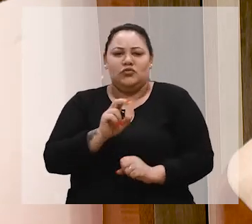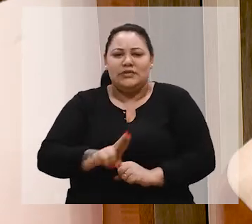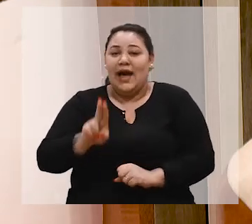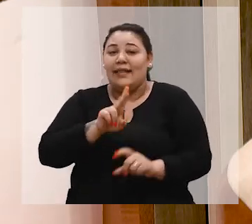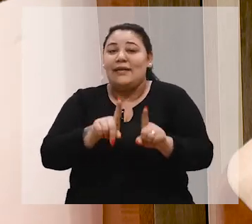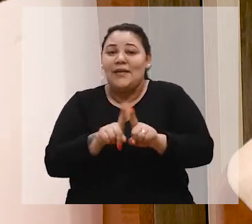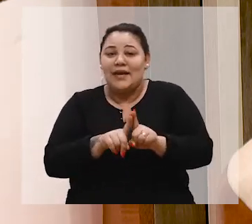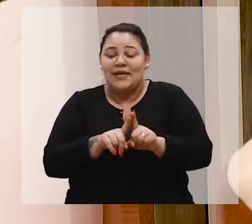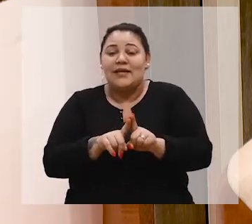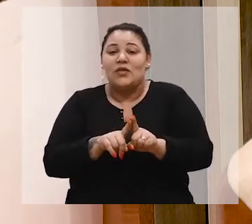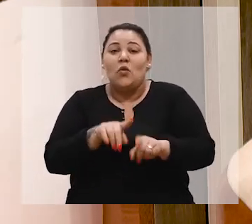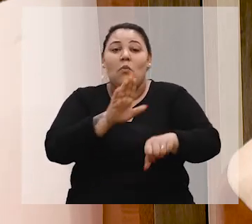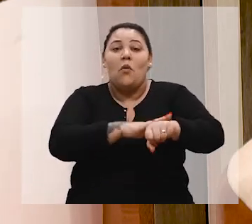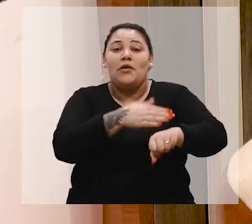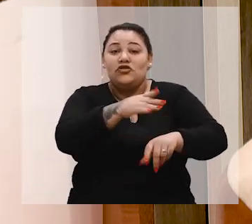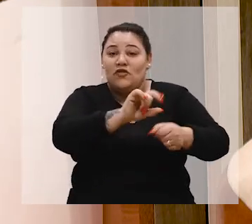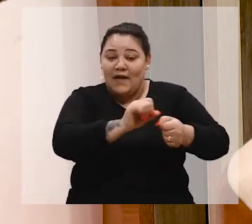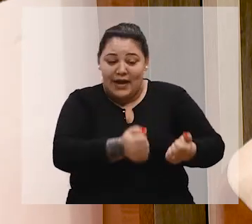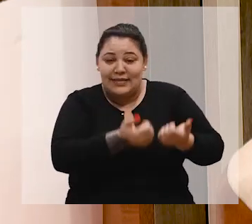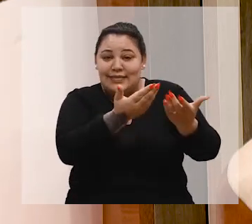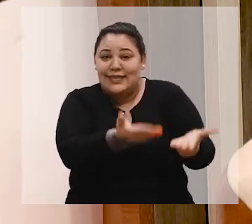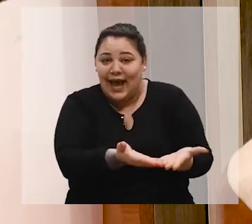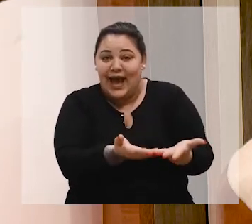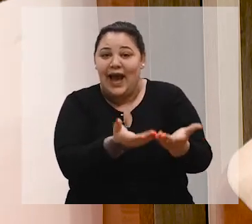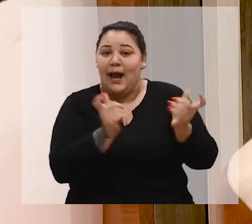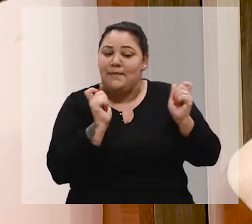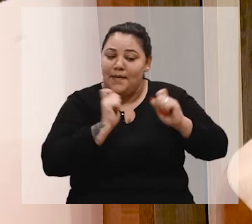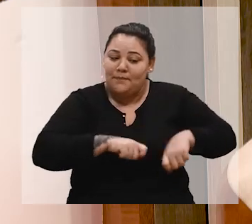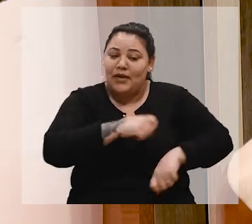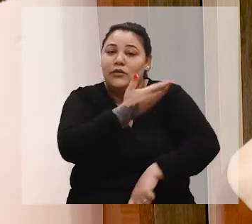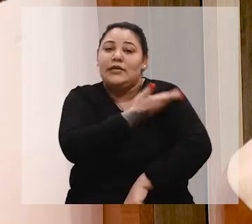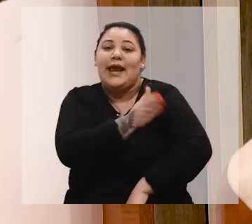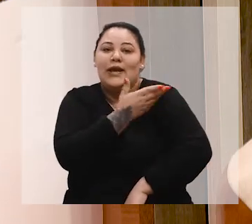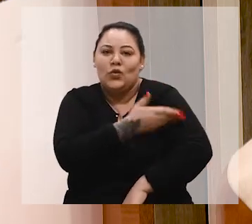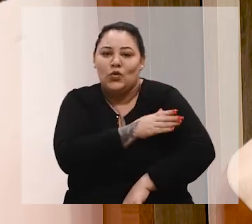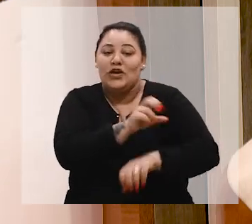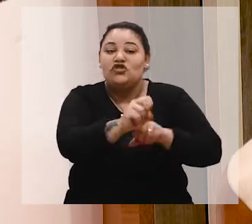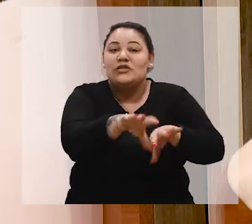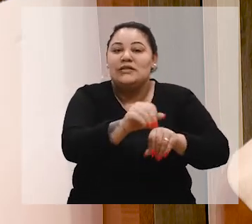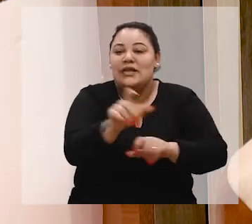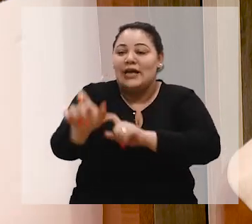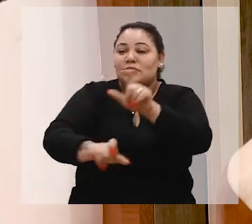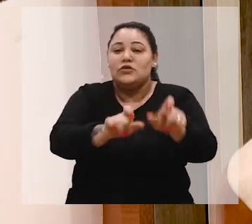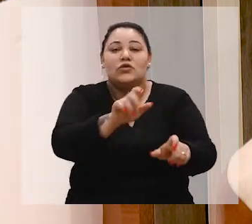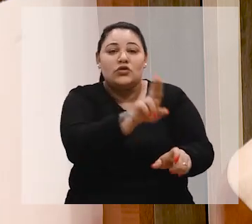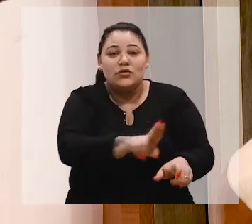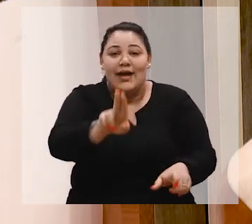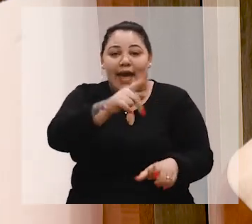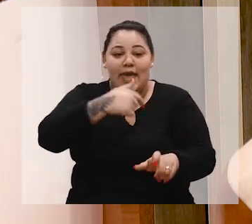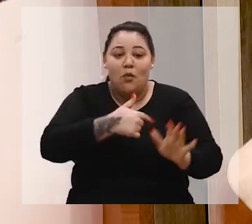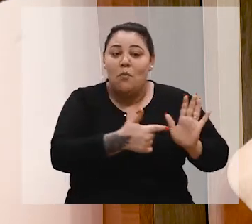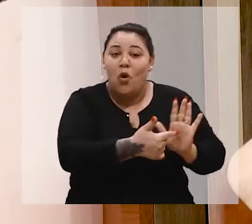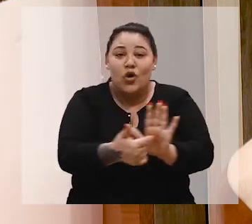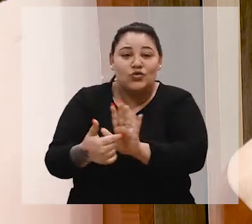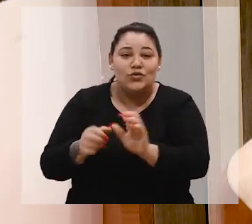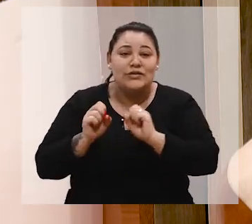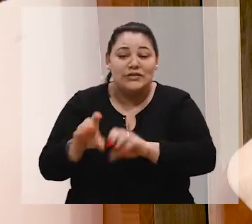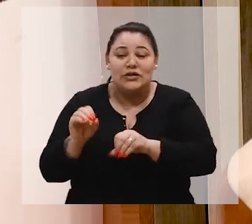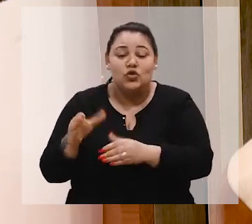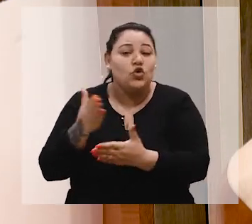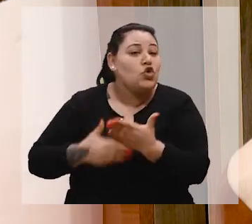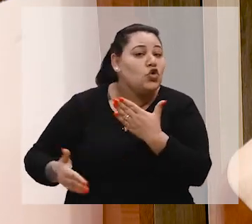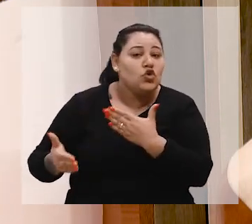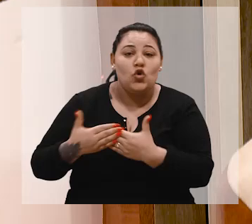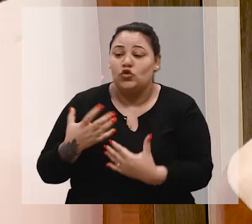diversa. Quando a gente faz o treinamento, a qualificação, a capacitação das pessoas que vão usar, a gente mostra todas as possibilidades que